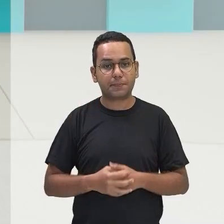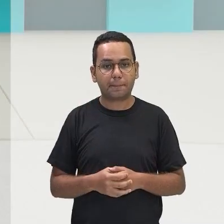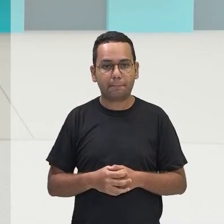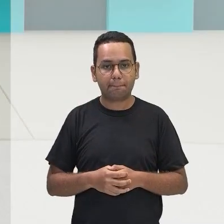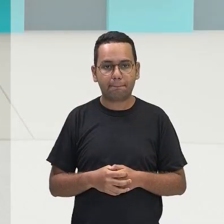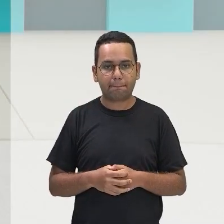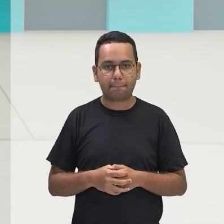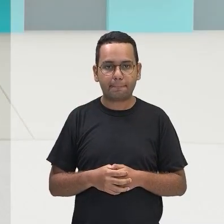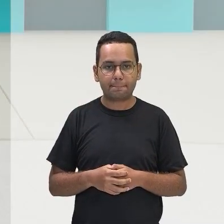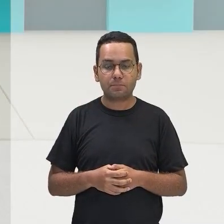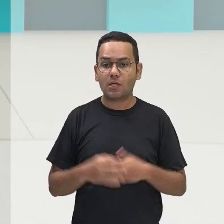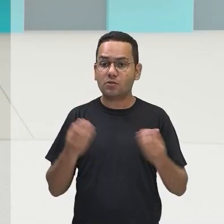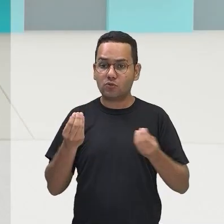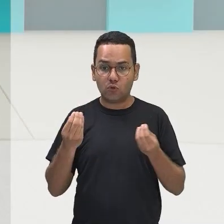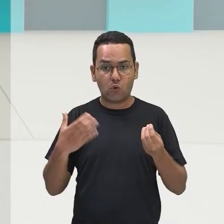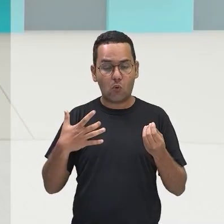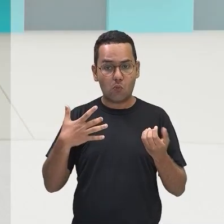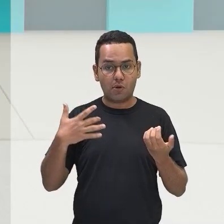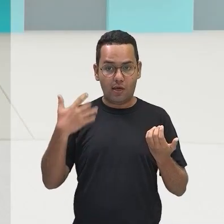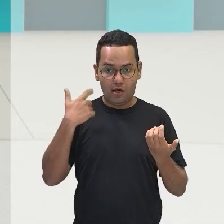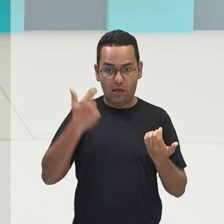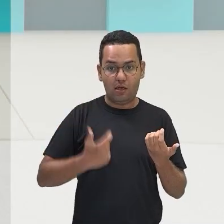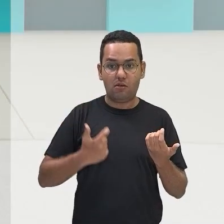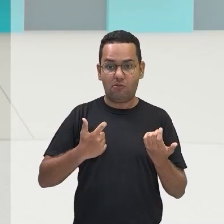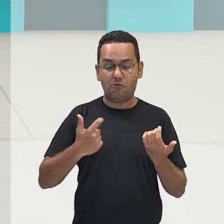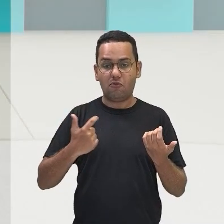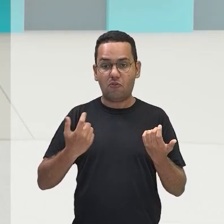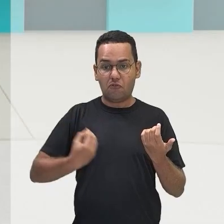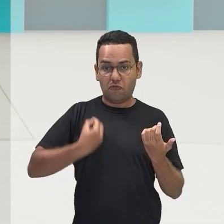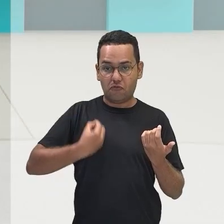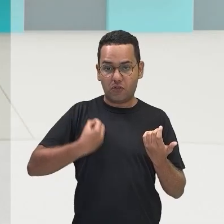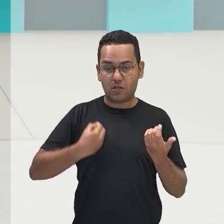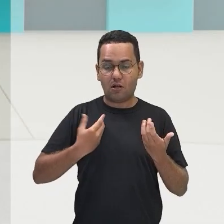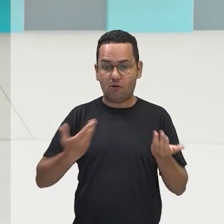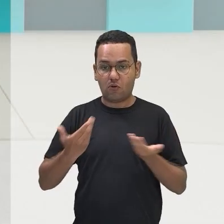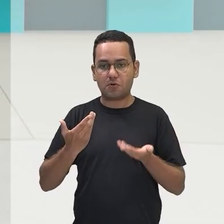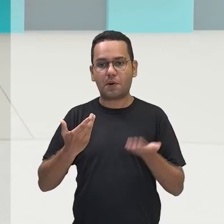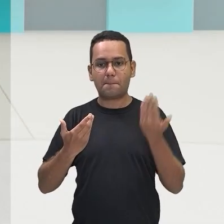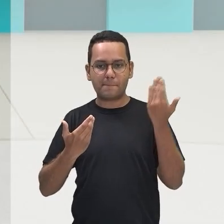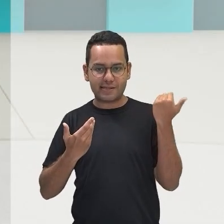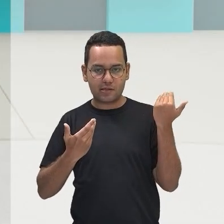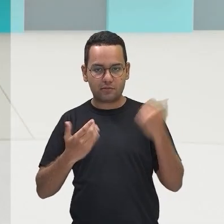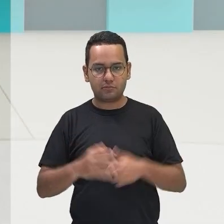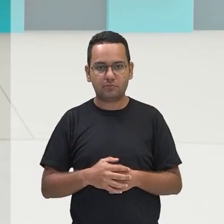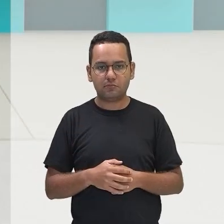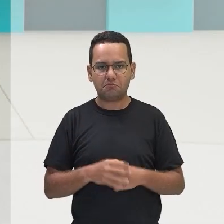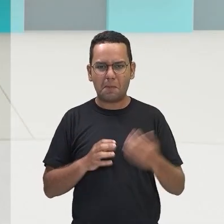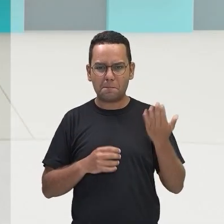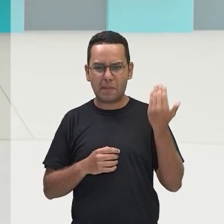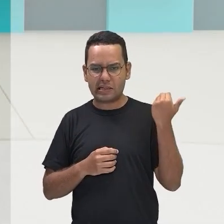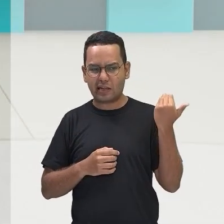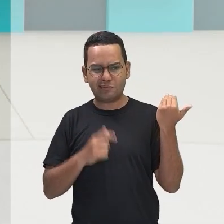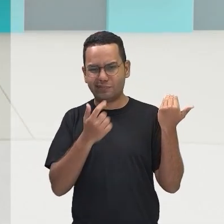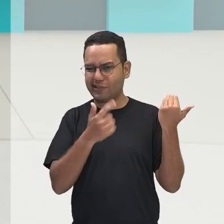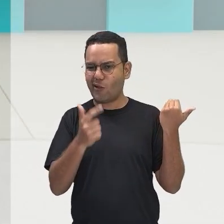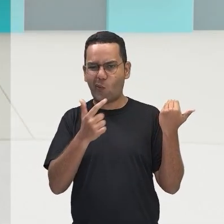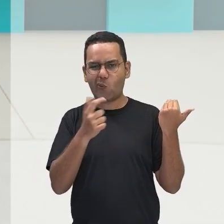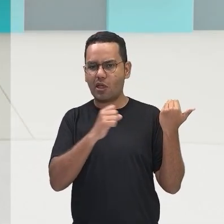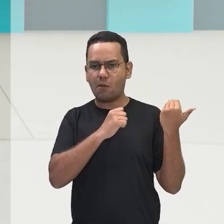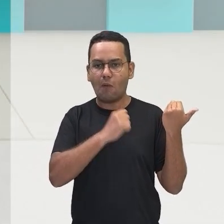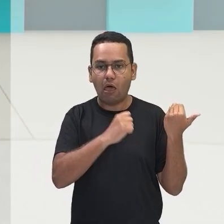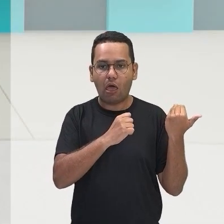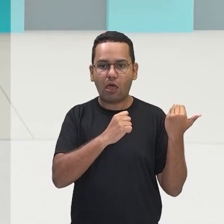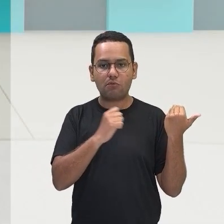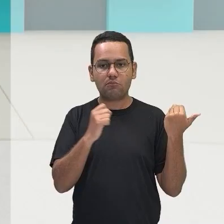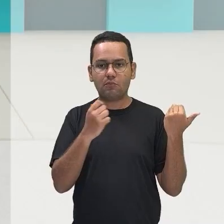vida hoje para do início do século passado, onde não se escutava falar em infarto, ninguém infartava, ninguém tinha problema